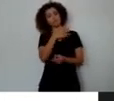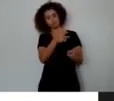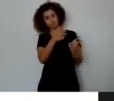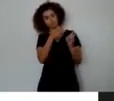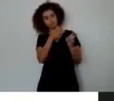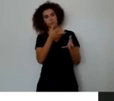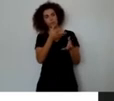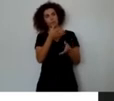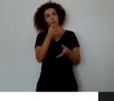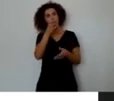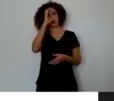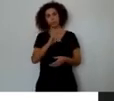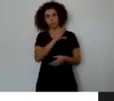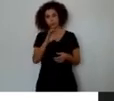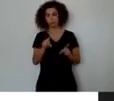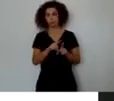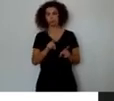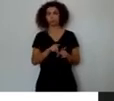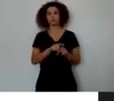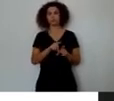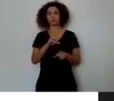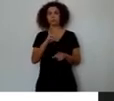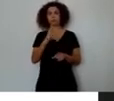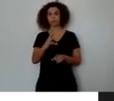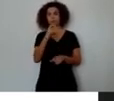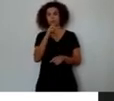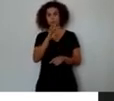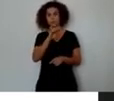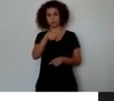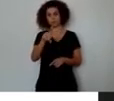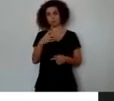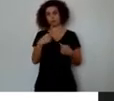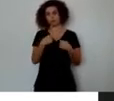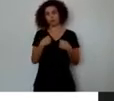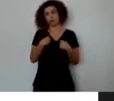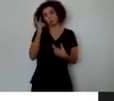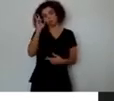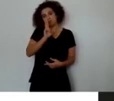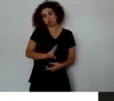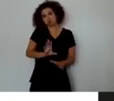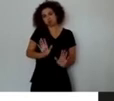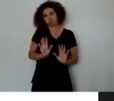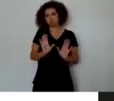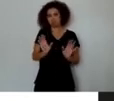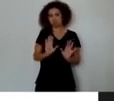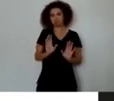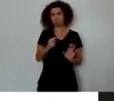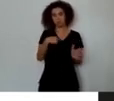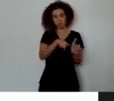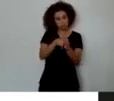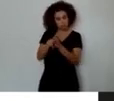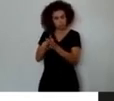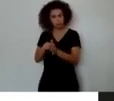o cristianismo no geral, né? Eu, particularmente, não sou nem um pouco religiosa nesse sentido, tô pesquisando muito a respeito